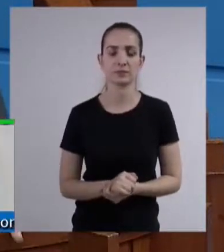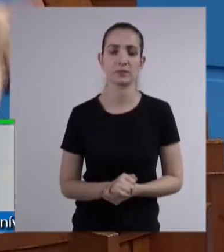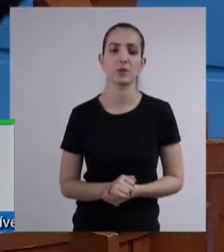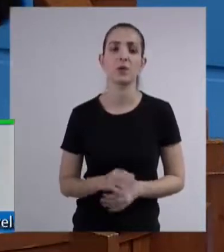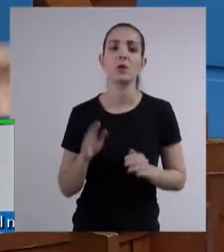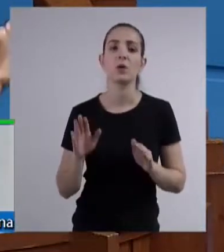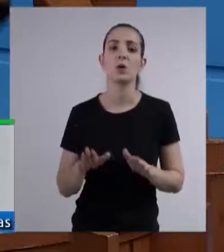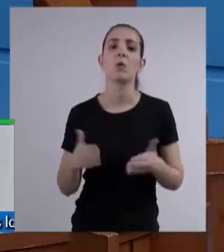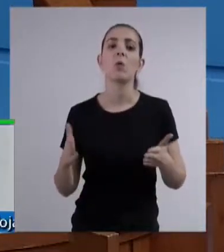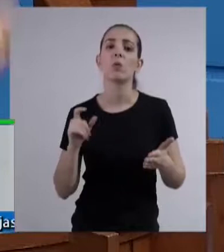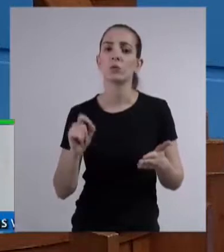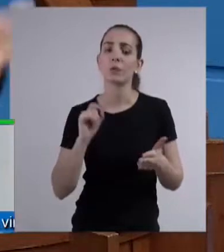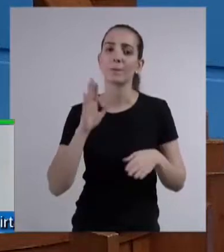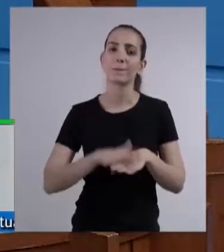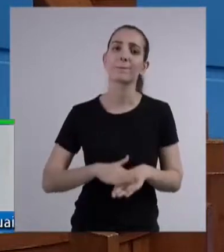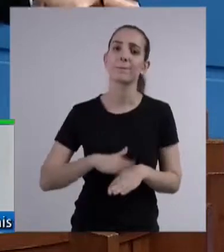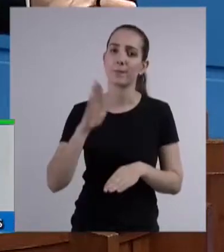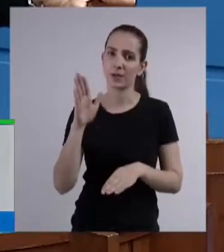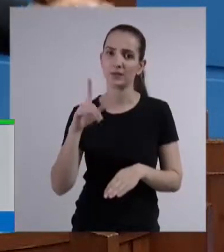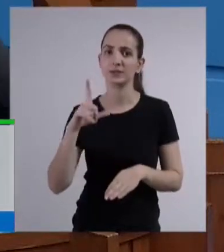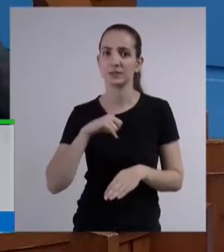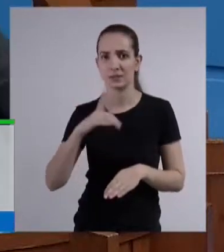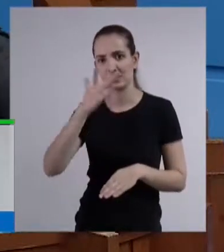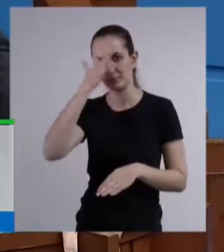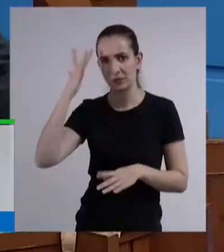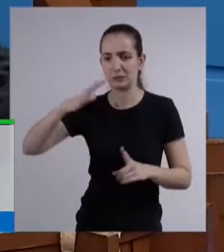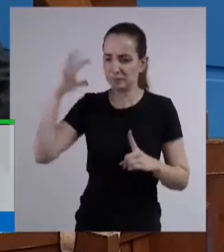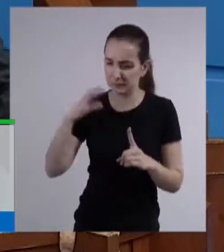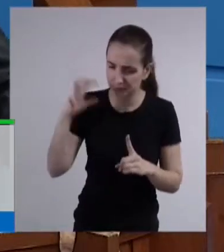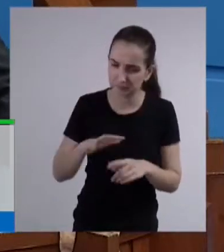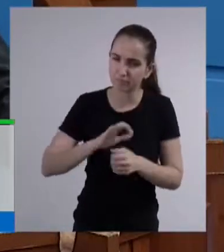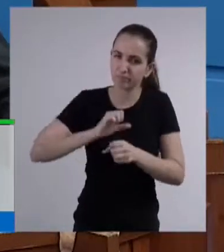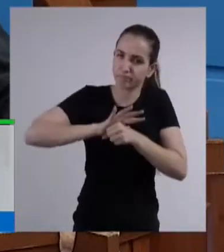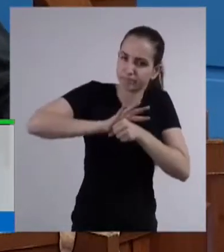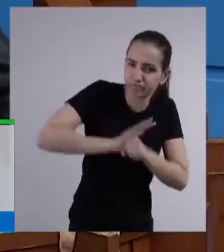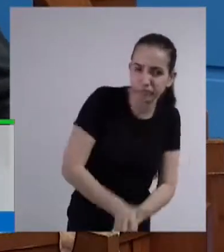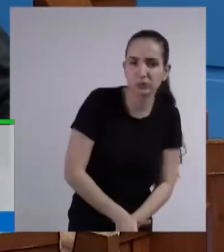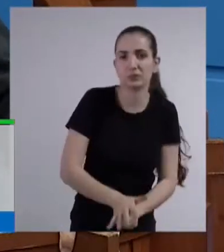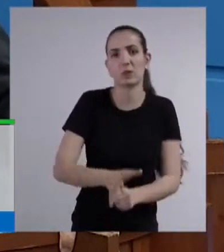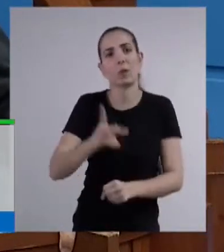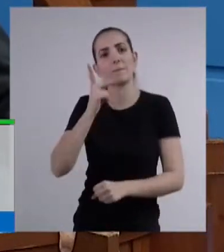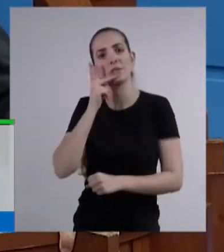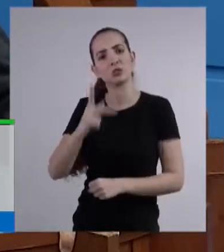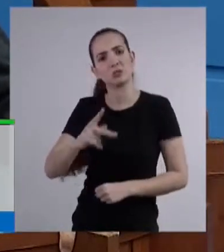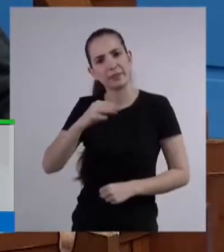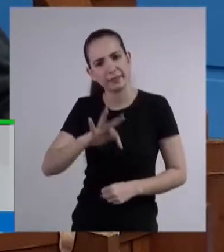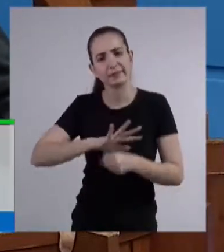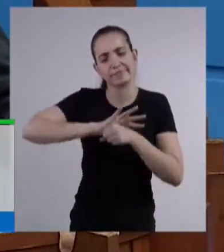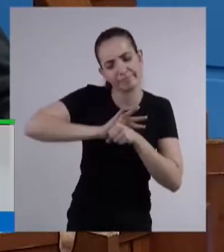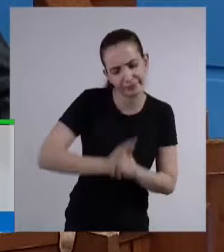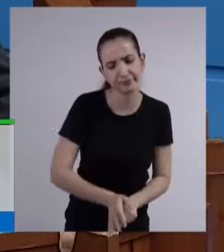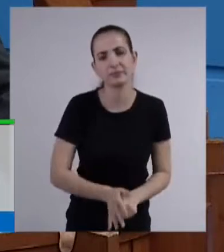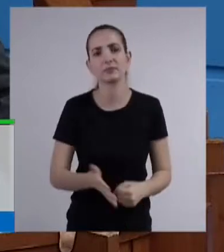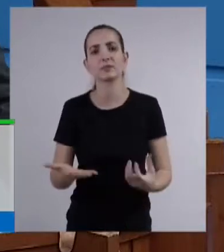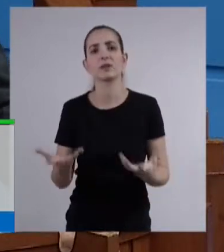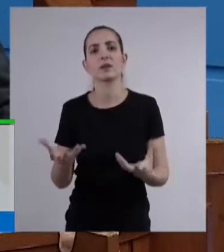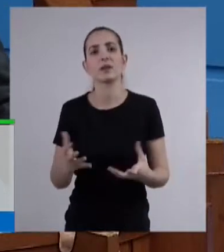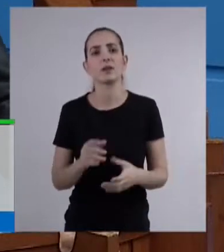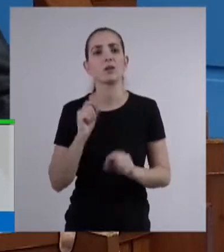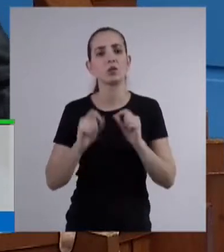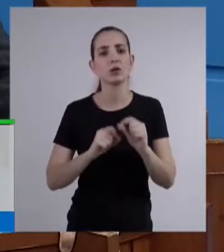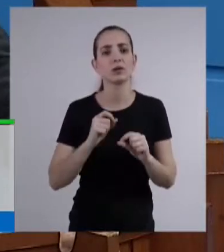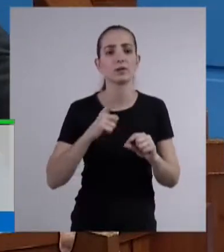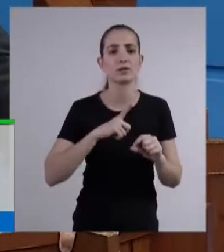que quanto mais perseguem o PT, quanto mais perseguem o presidente Lula, ele cresce